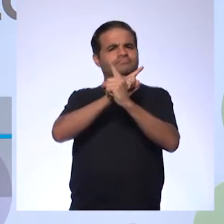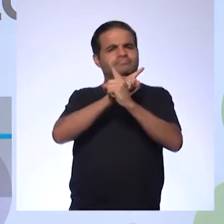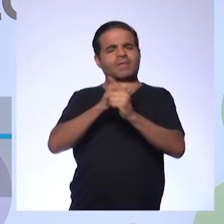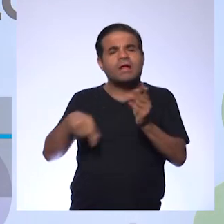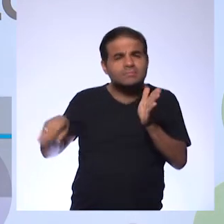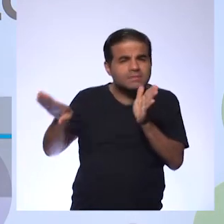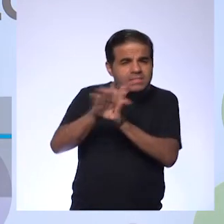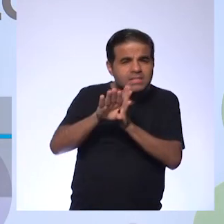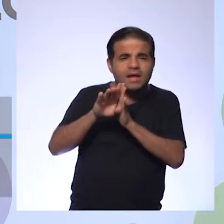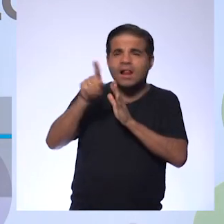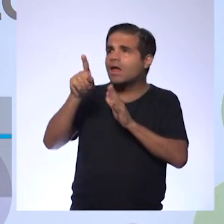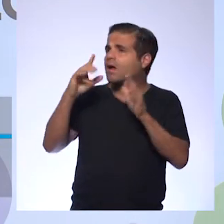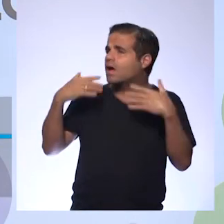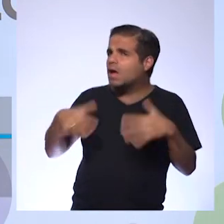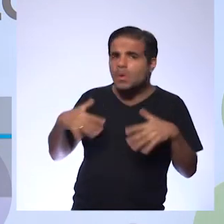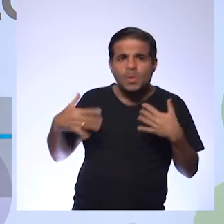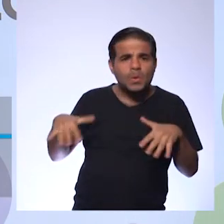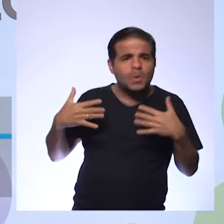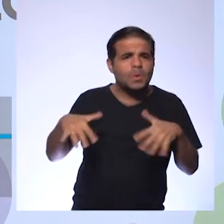até chegar lá